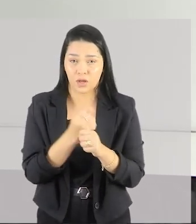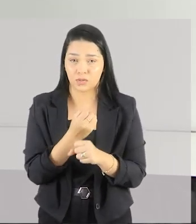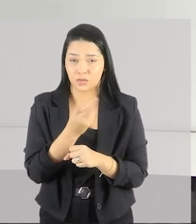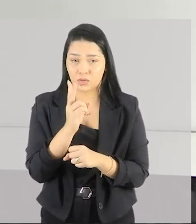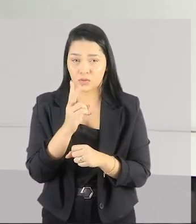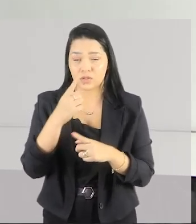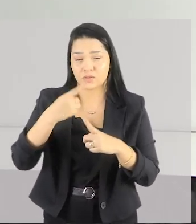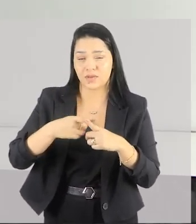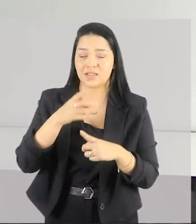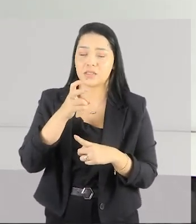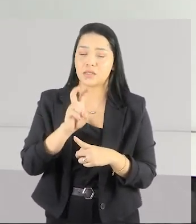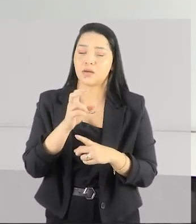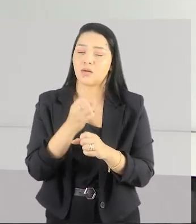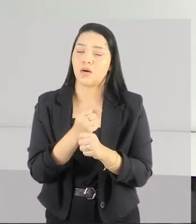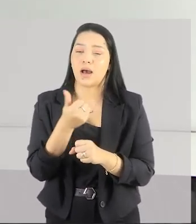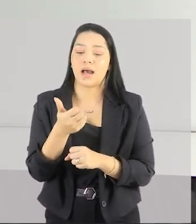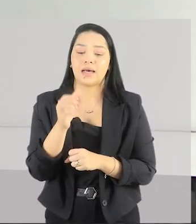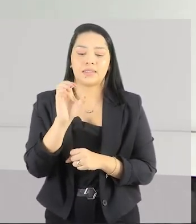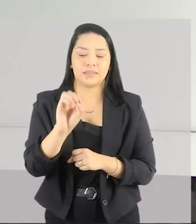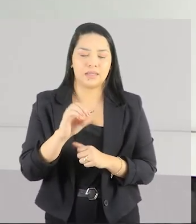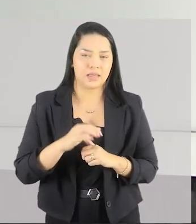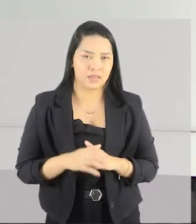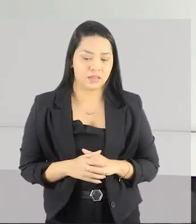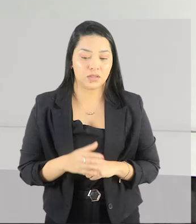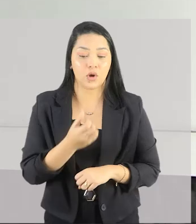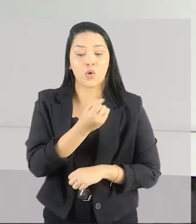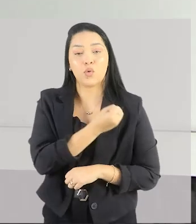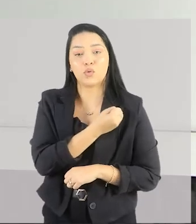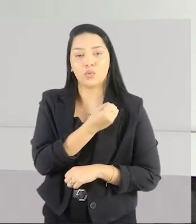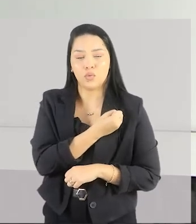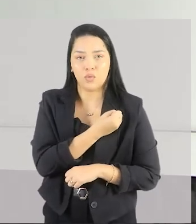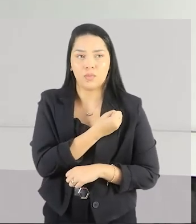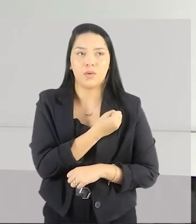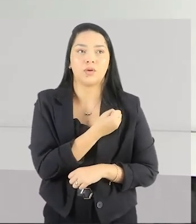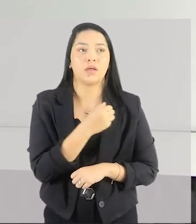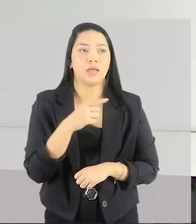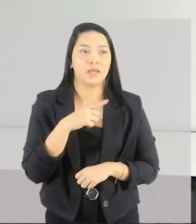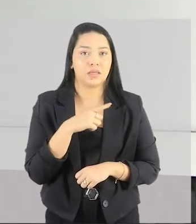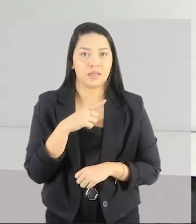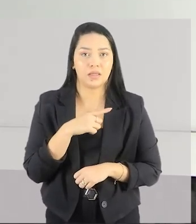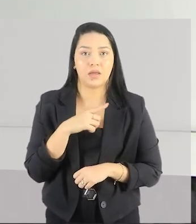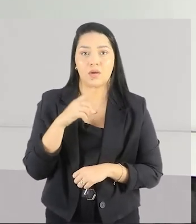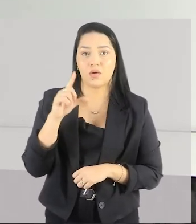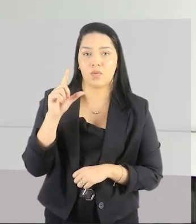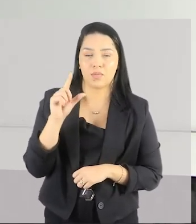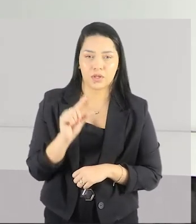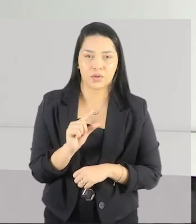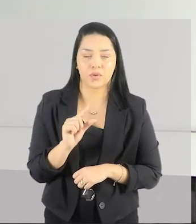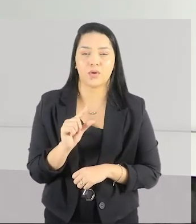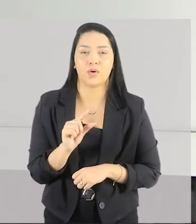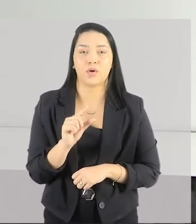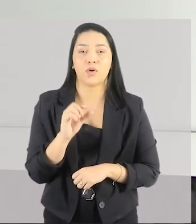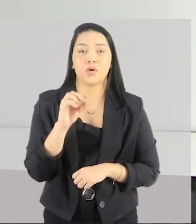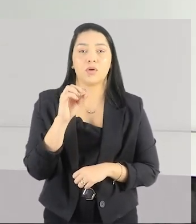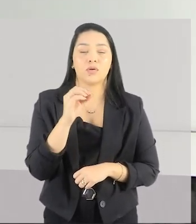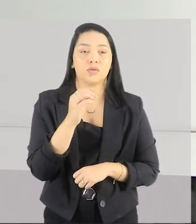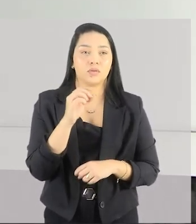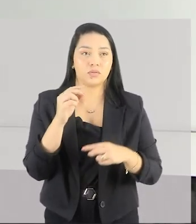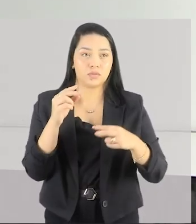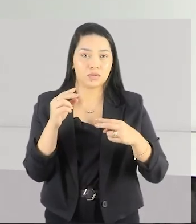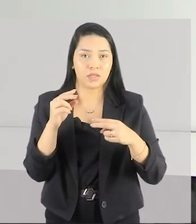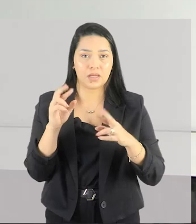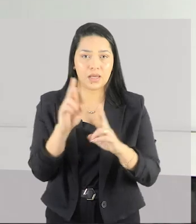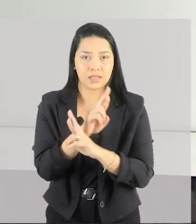vezes 5, 10. Pessoal, o número que tiver o menor numerador